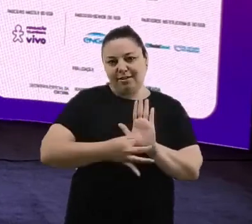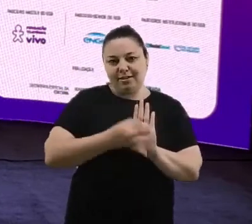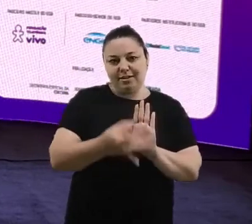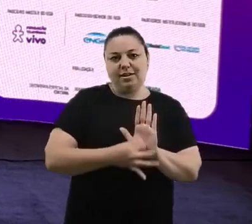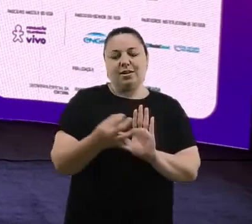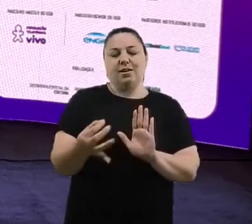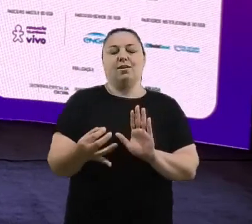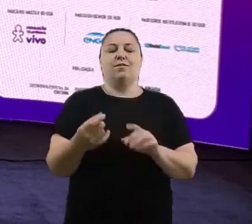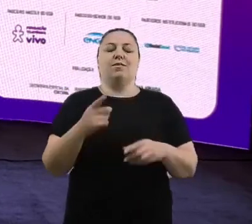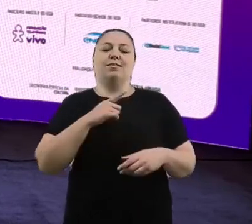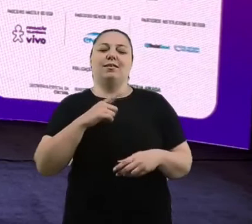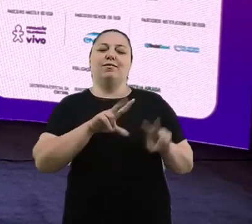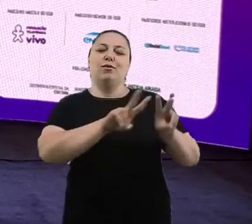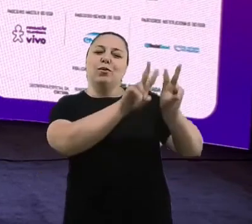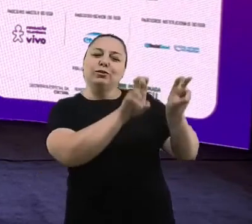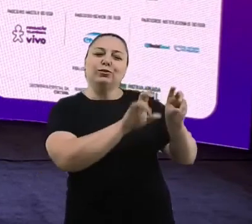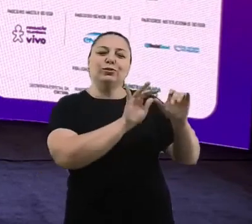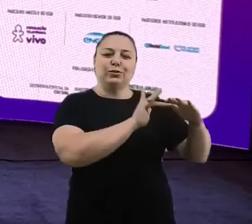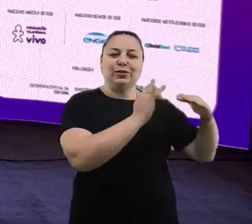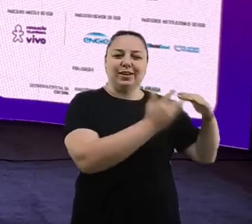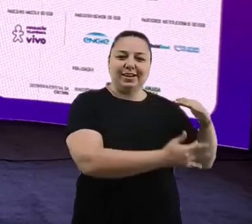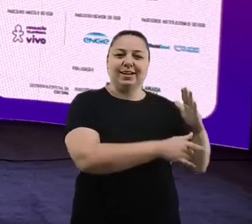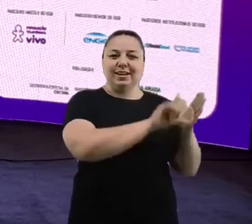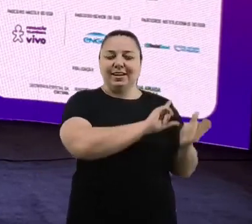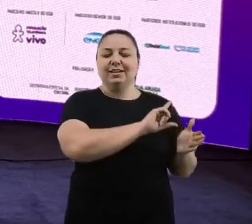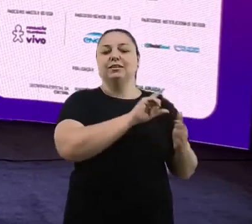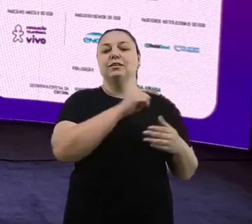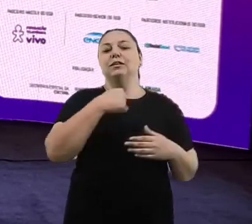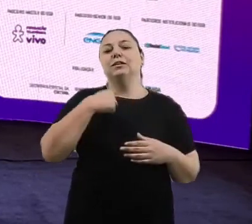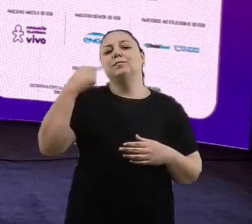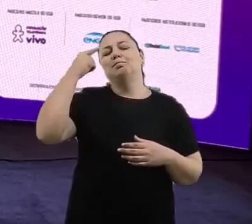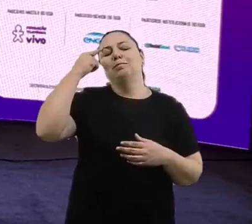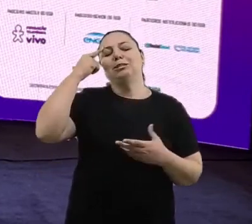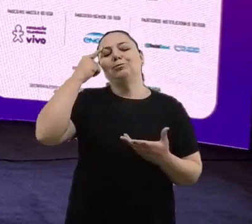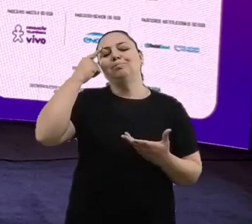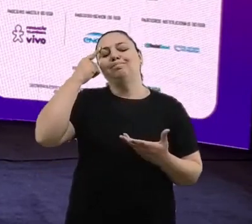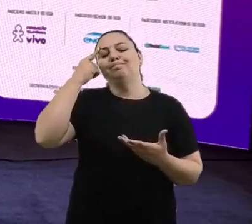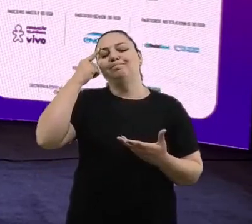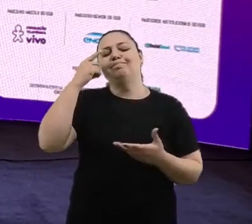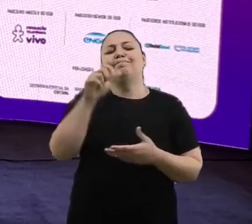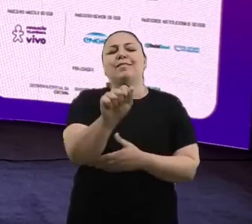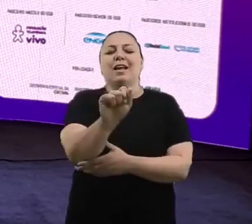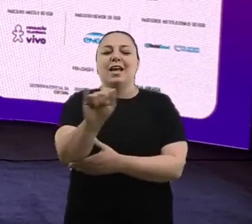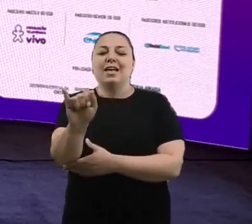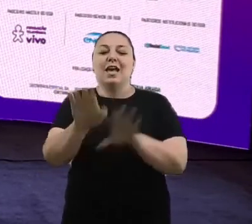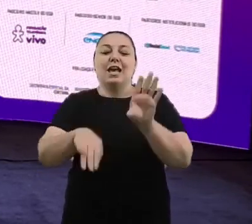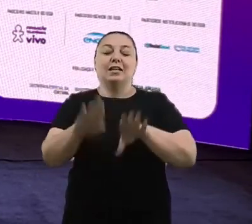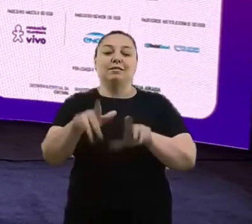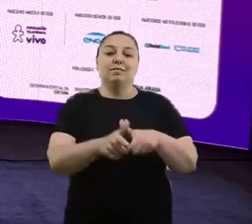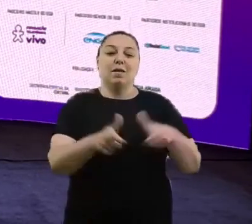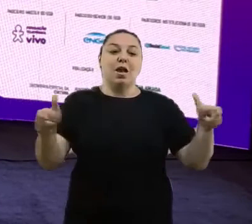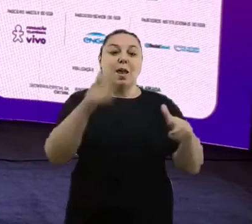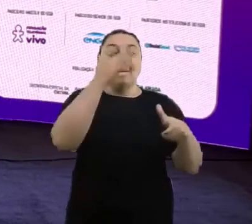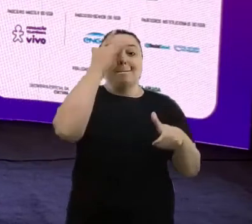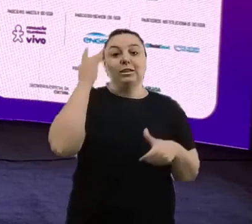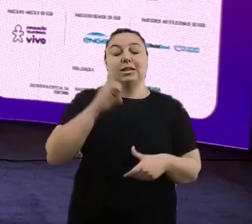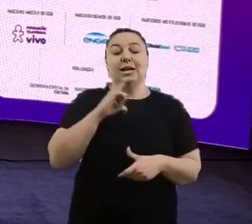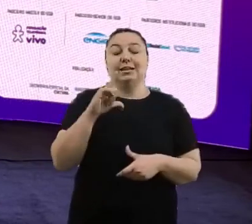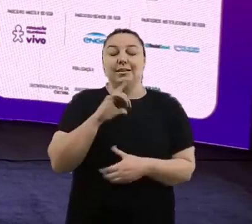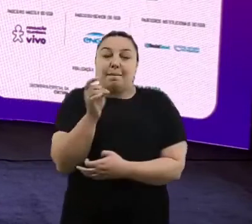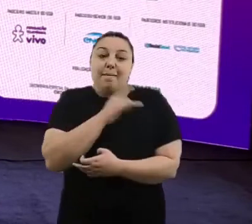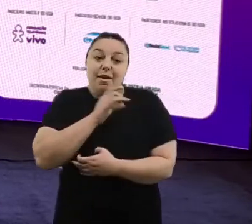redes, acabou virando um grande temor das pessoas em relação aos algoritmos,